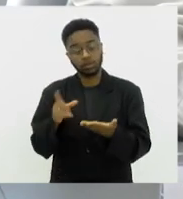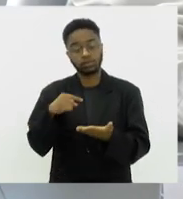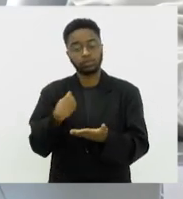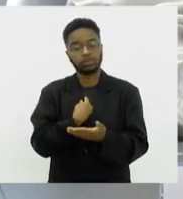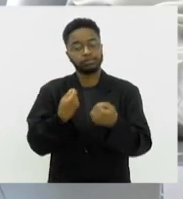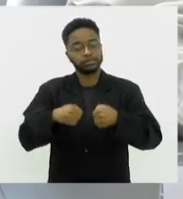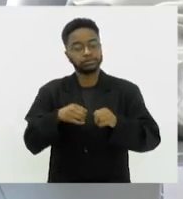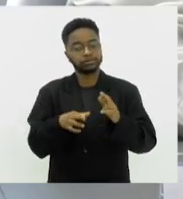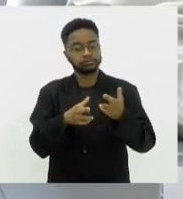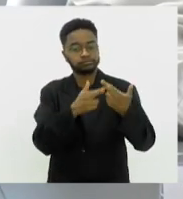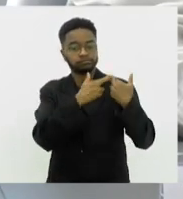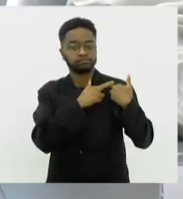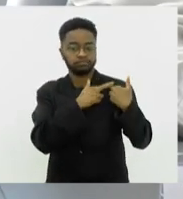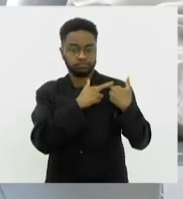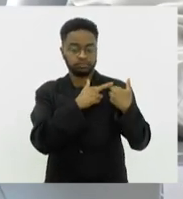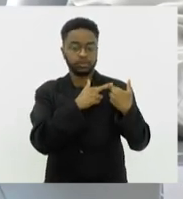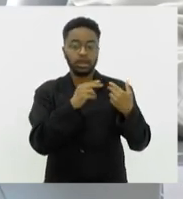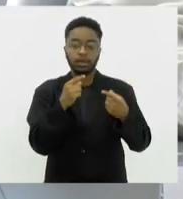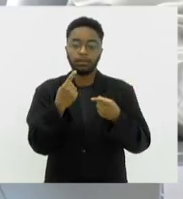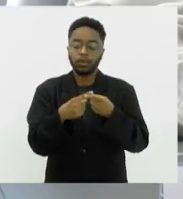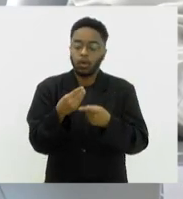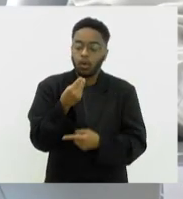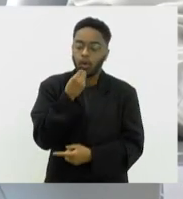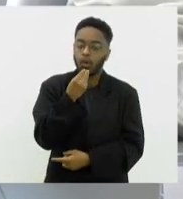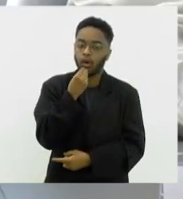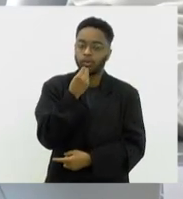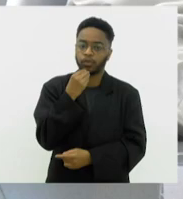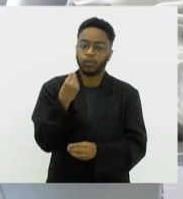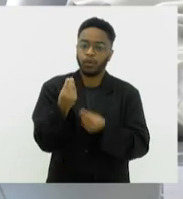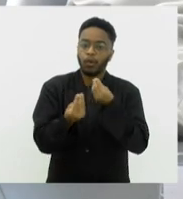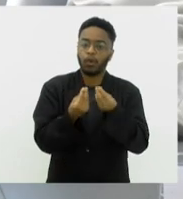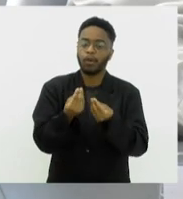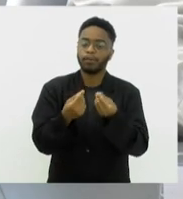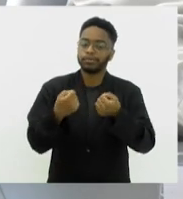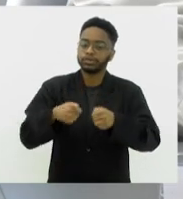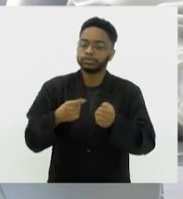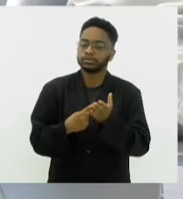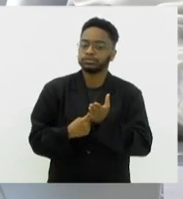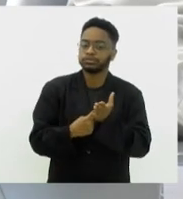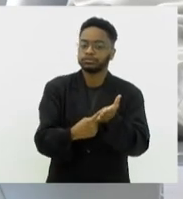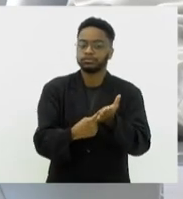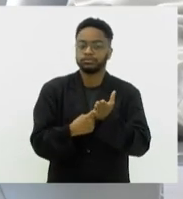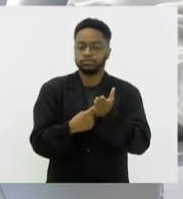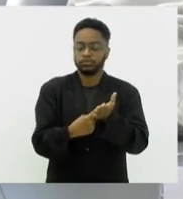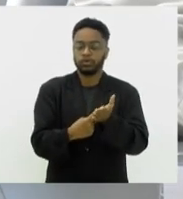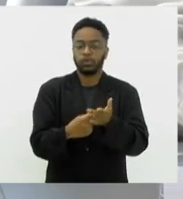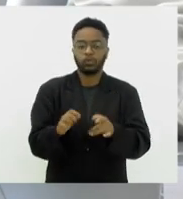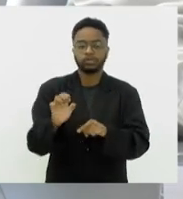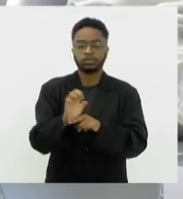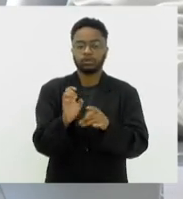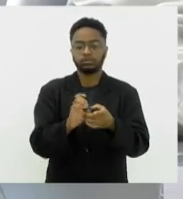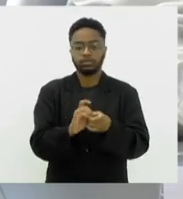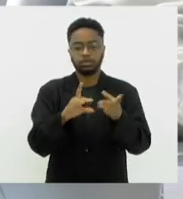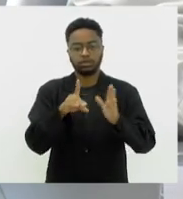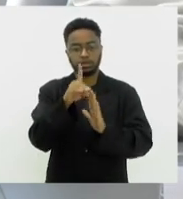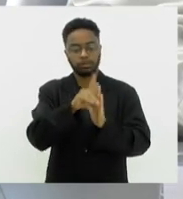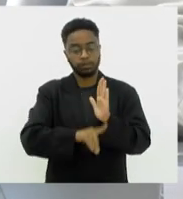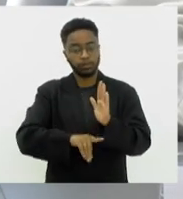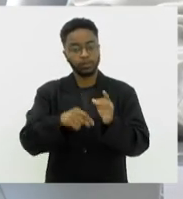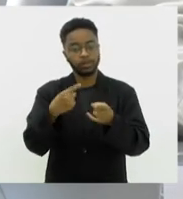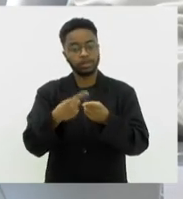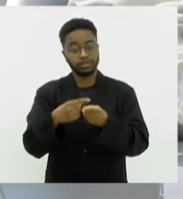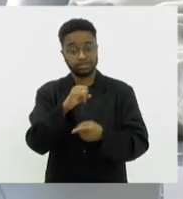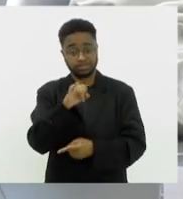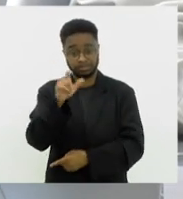responsabilidade é óbvio o tamanho do compromisso que a gente precisa ter com o estado democrático de de direito Afinal de contas se tem um